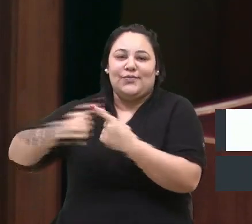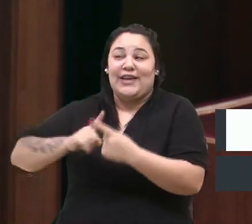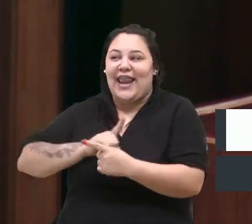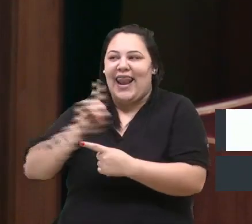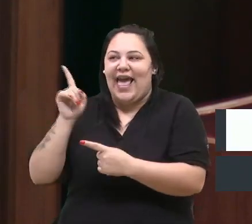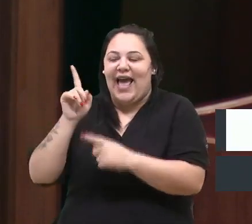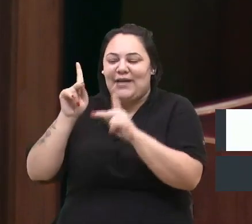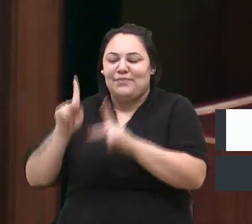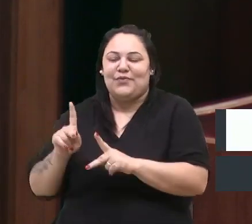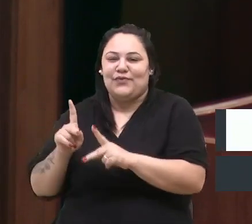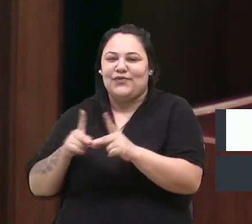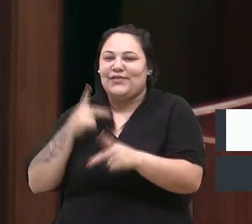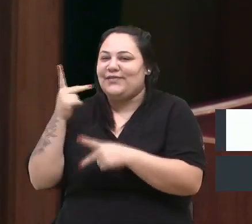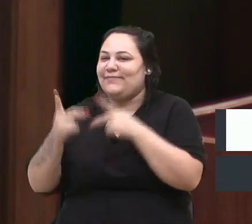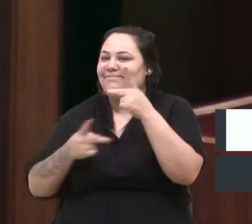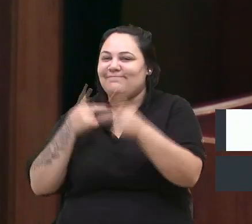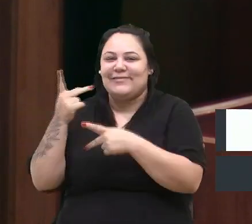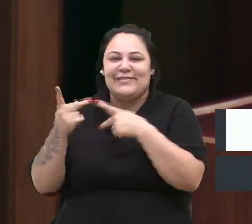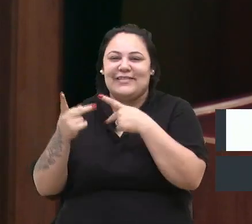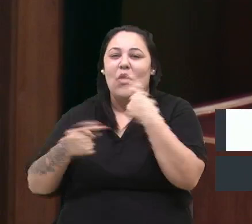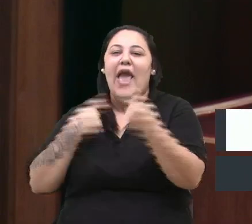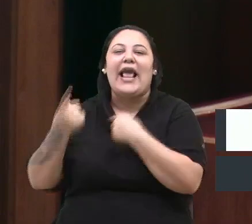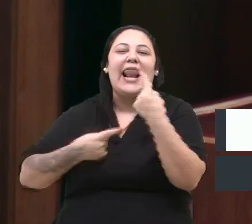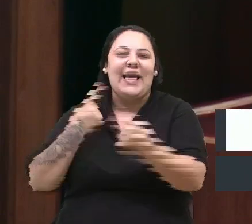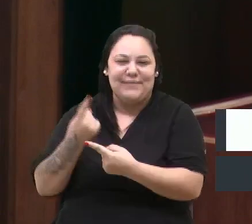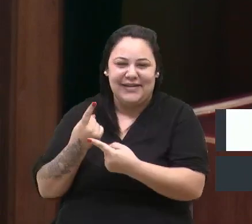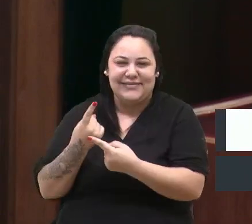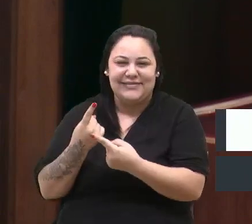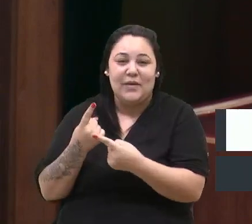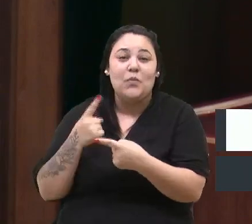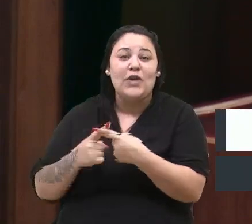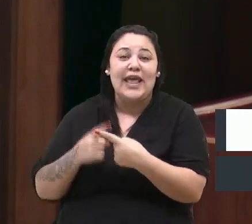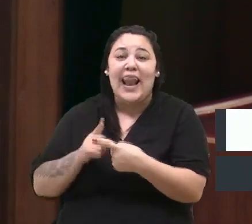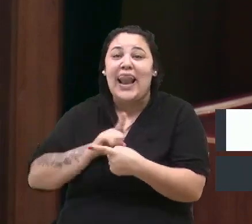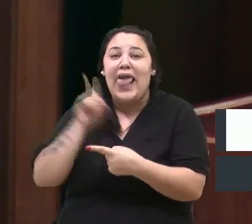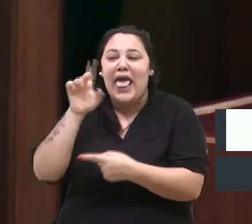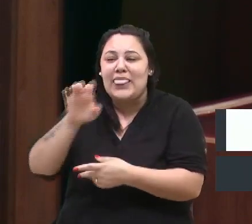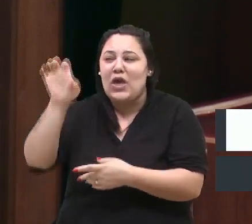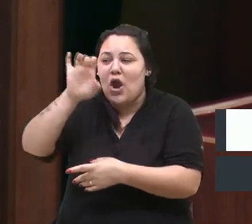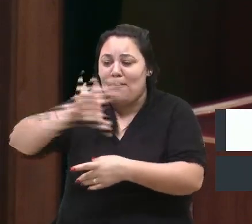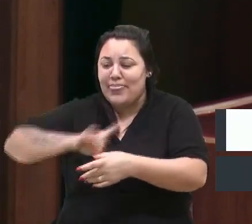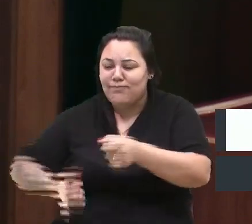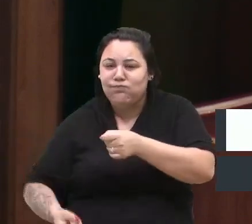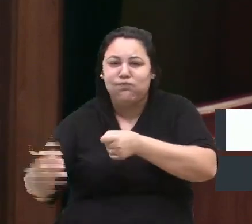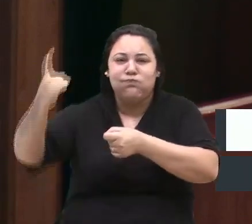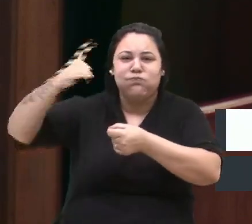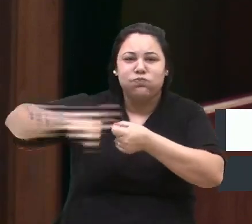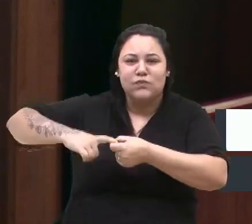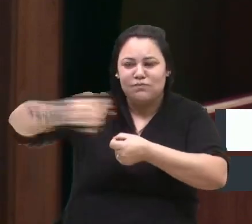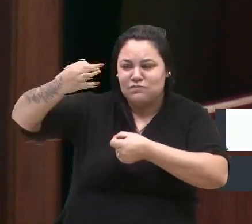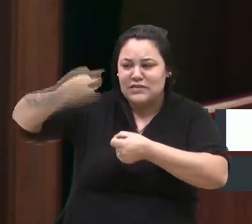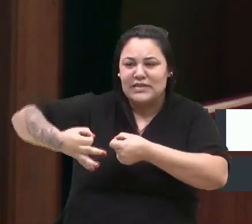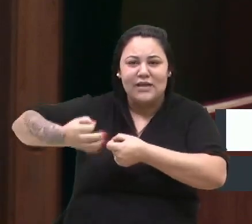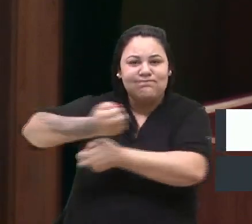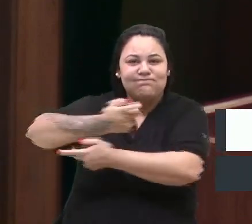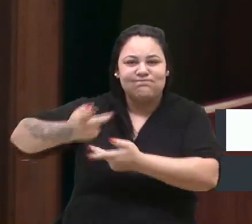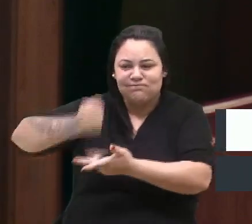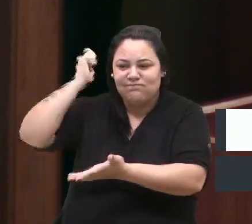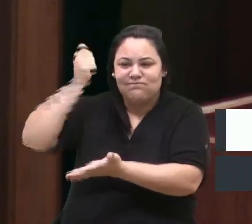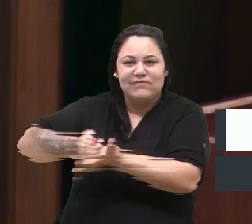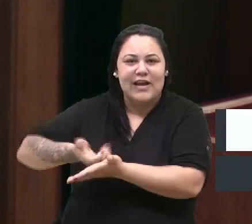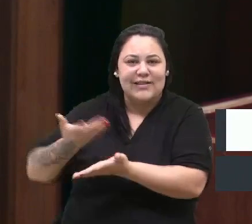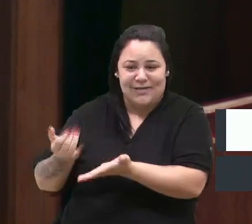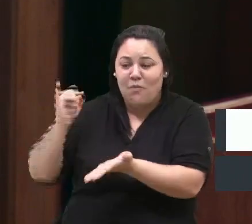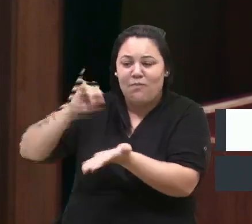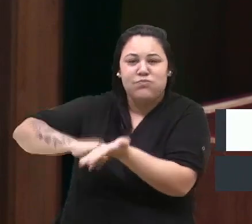imposto, desde que ele tenha o retorno, desde que ele tenha os serviços por aquilo que ele paga, desde que ele